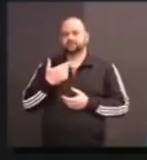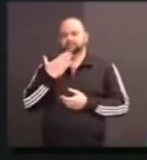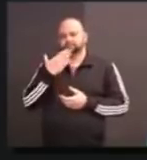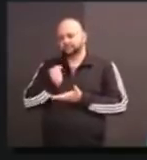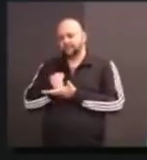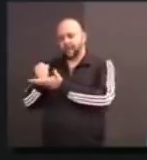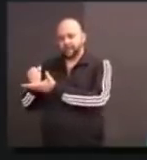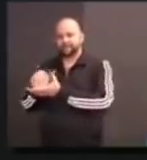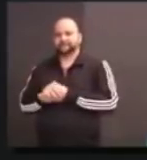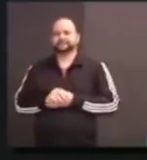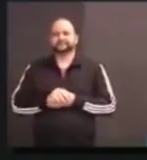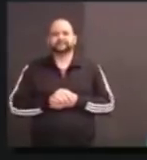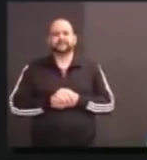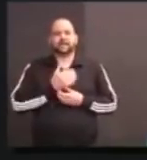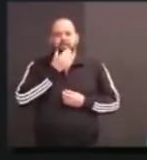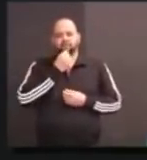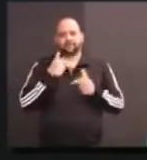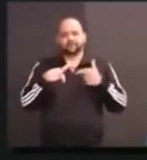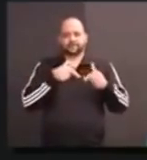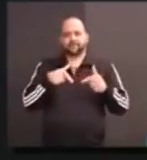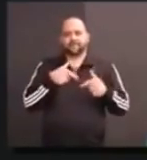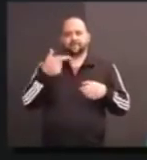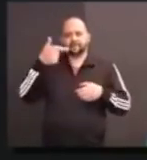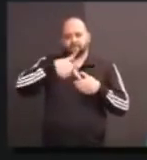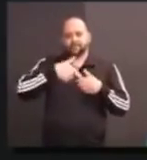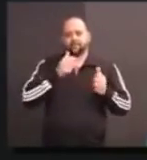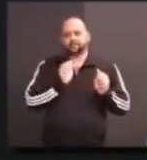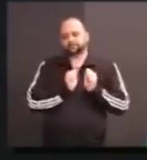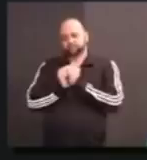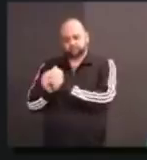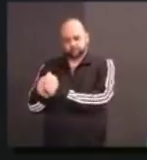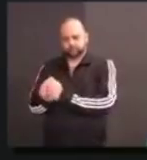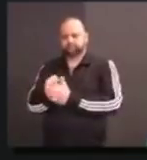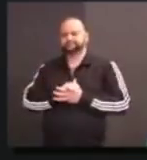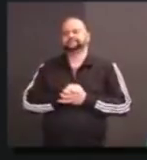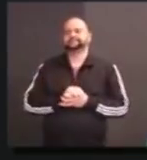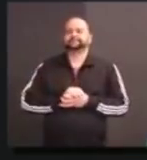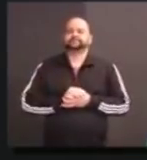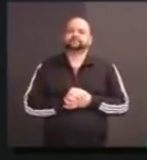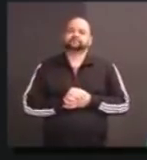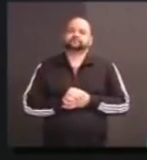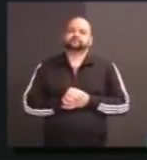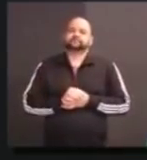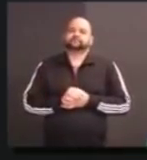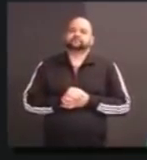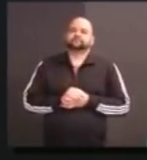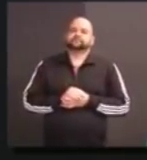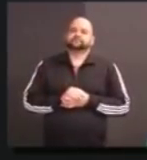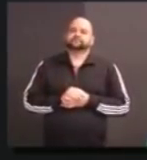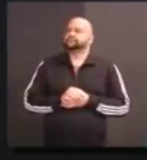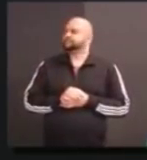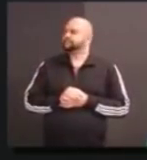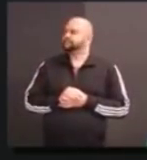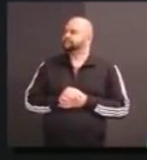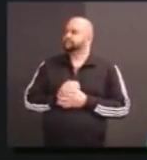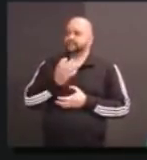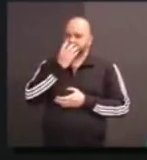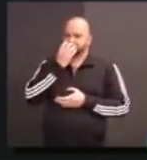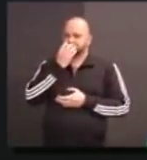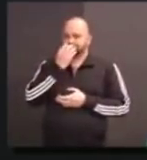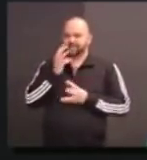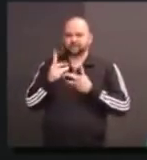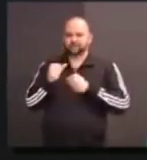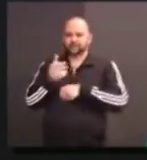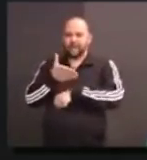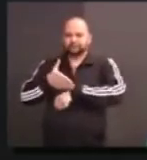Aí o frentista levou o Chico lá. cachorrinha toda ferida.